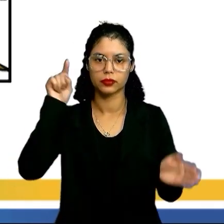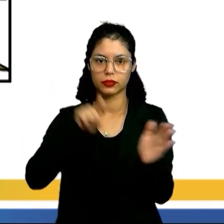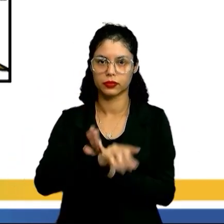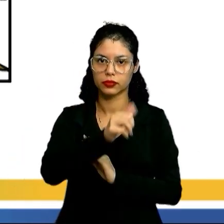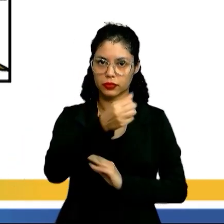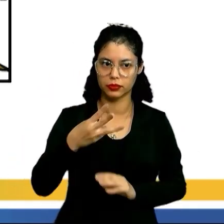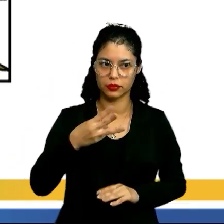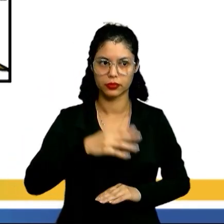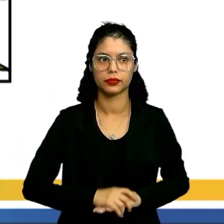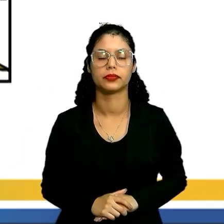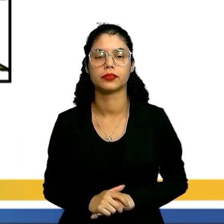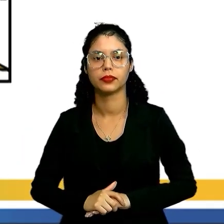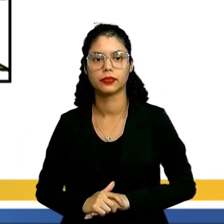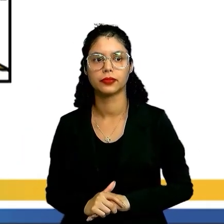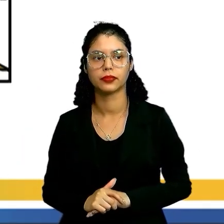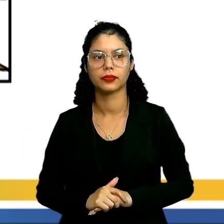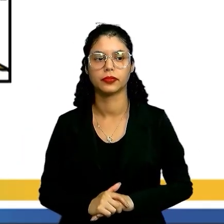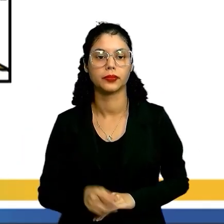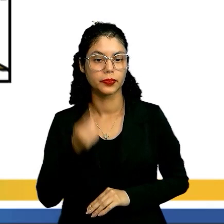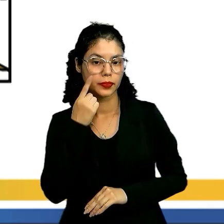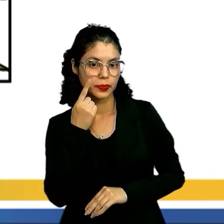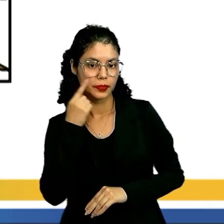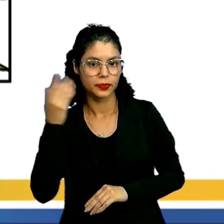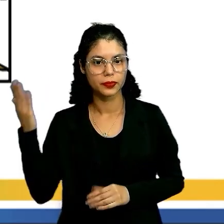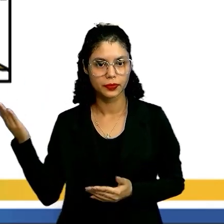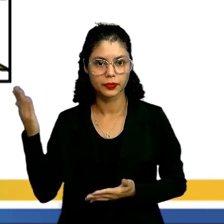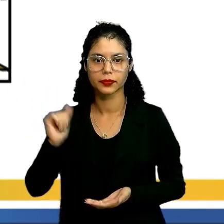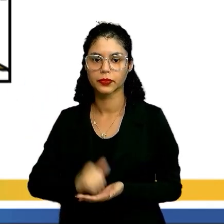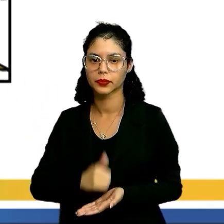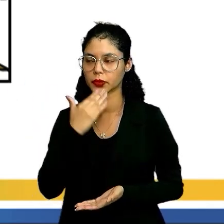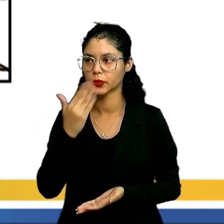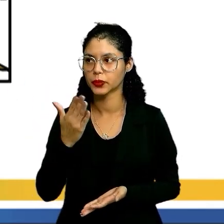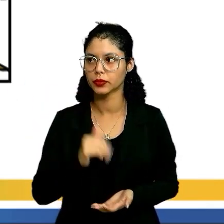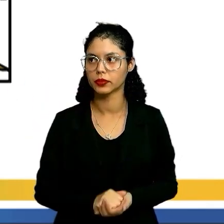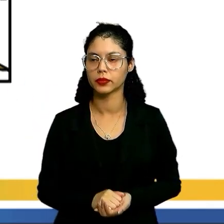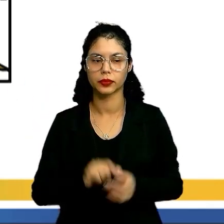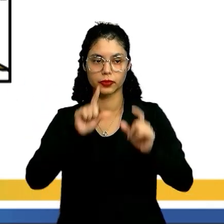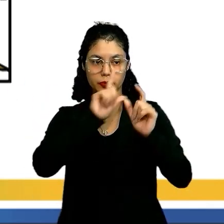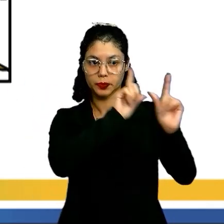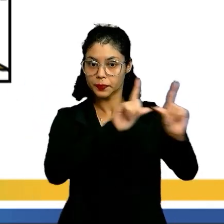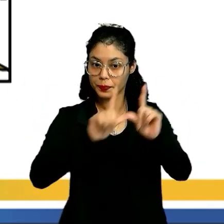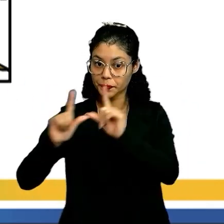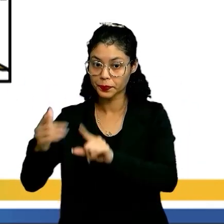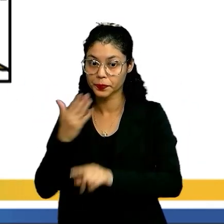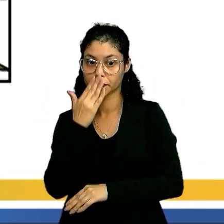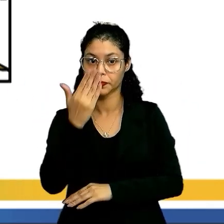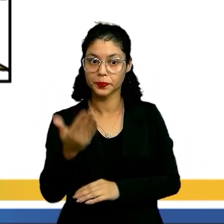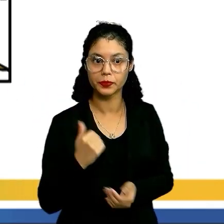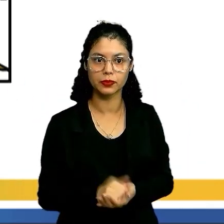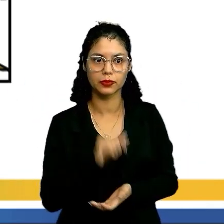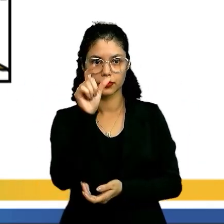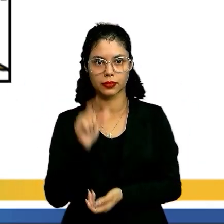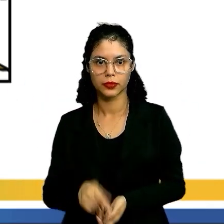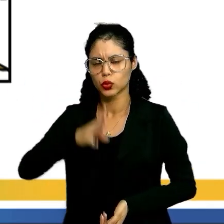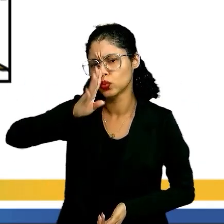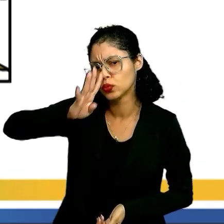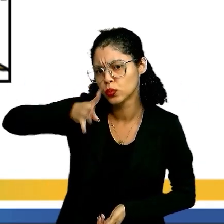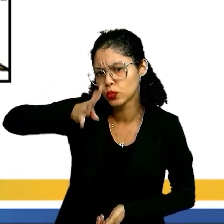19, questão 13. Olha só o que essa questão me pede. Na tira a seguir, o